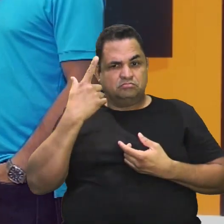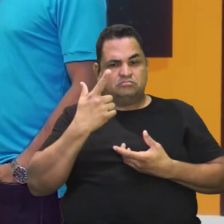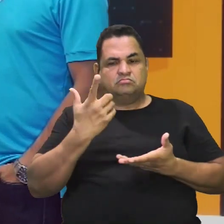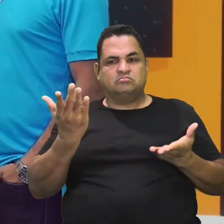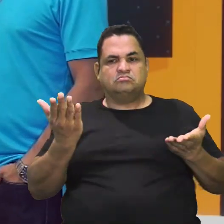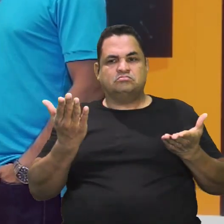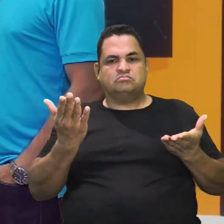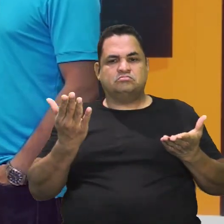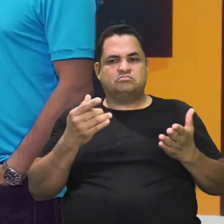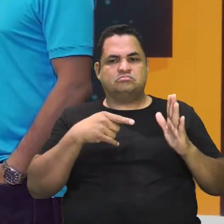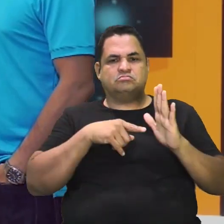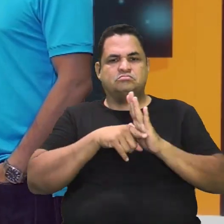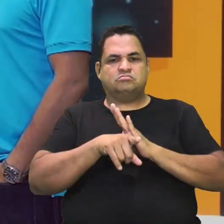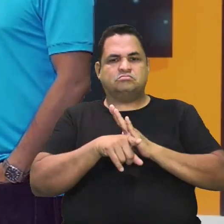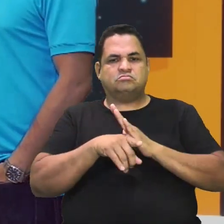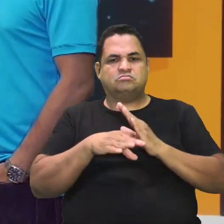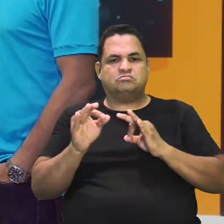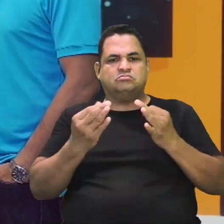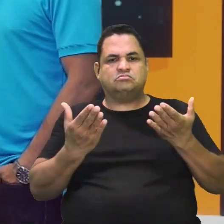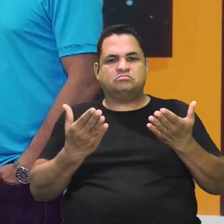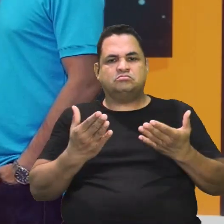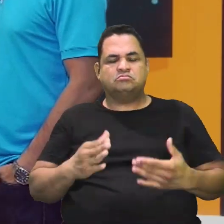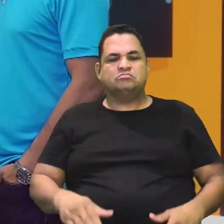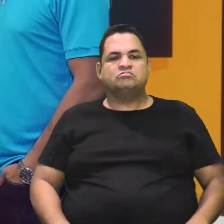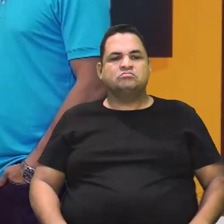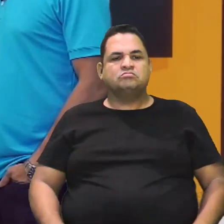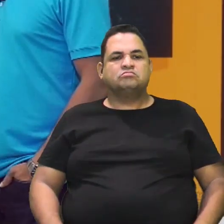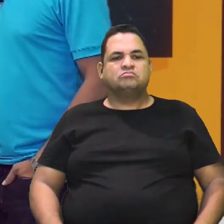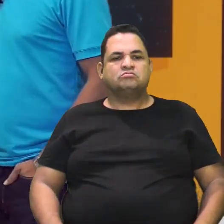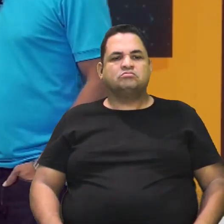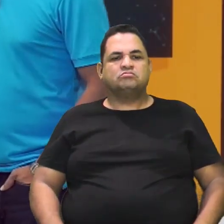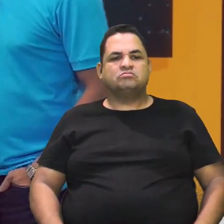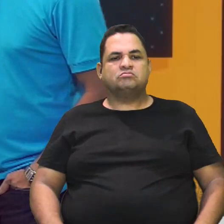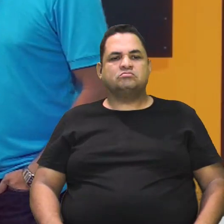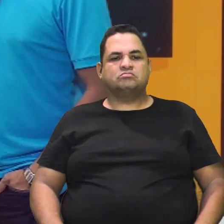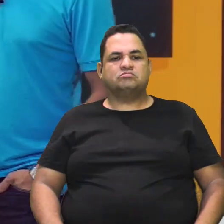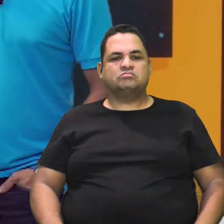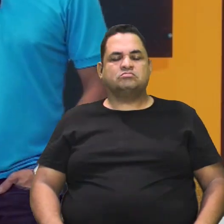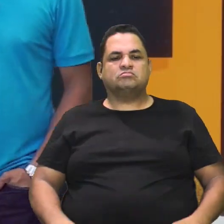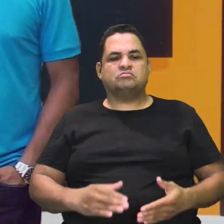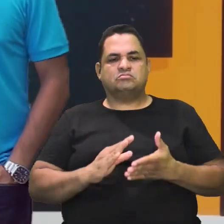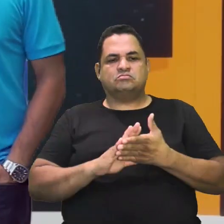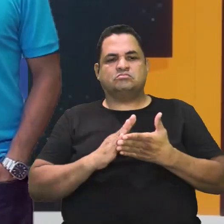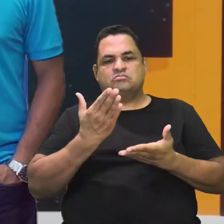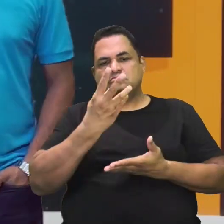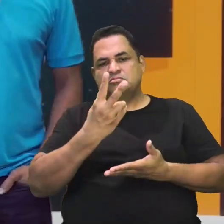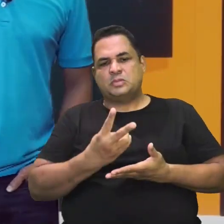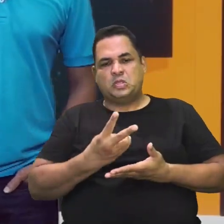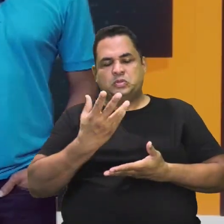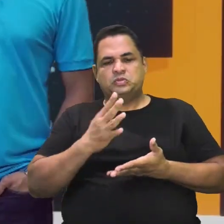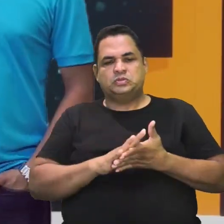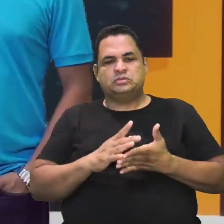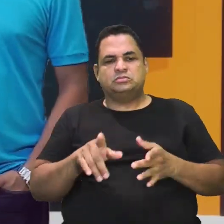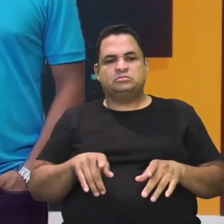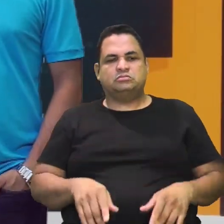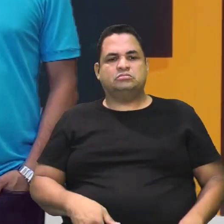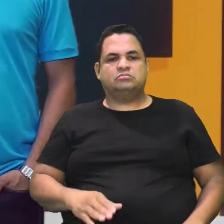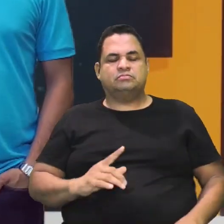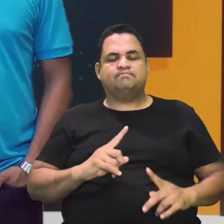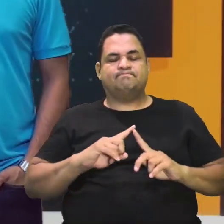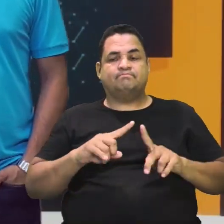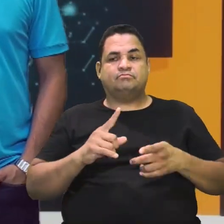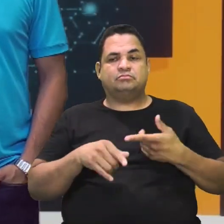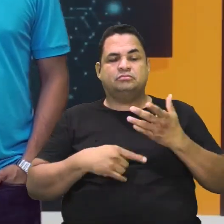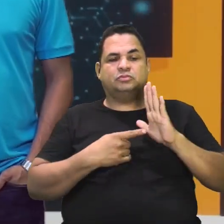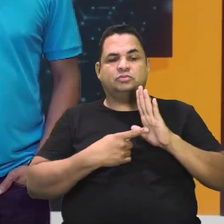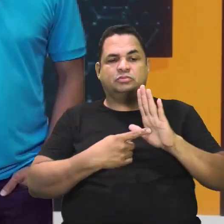não está pensando só a reta das bandeiras. Não, mas eu estou falando que as concorrentes se subdividem em oblíquas e perpendiculares, né? sim, Mas sim. isso a gente